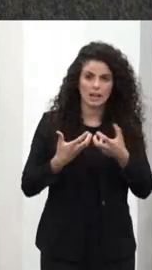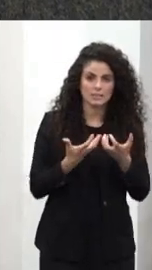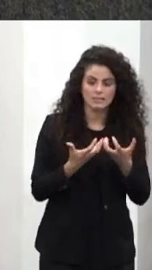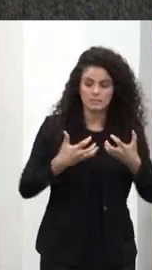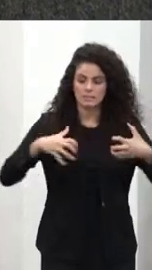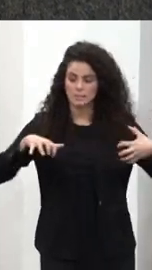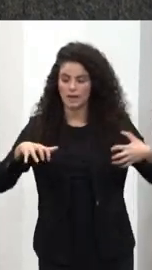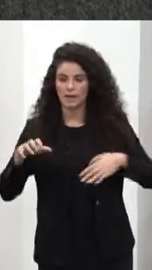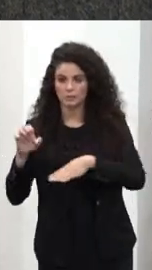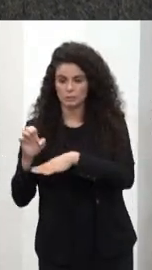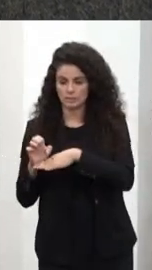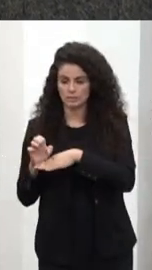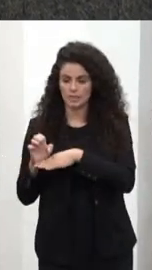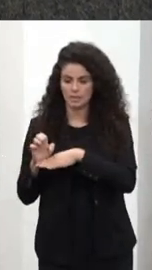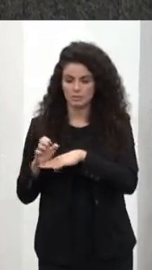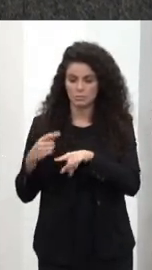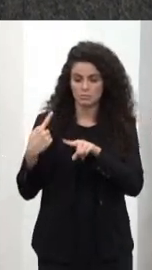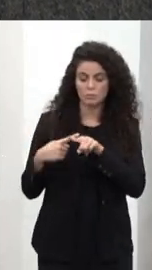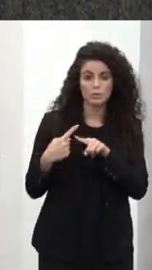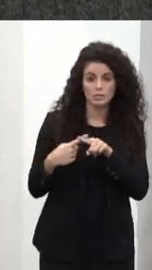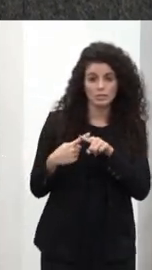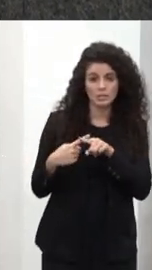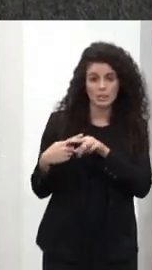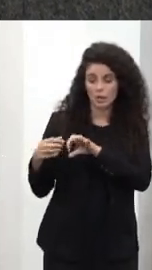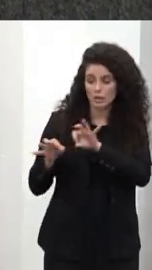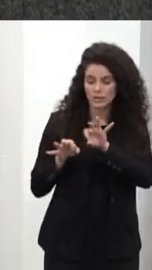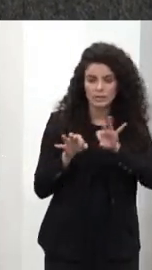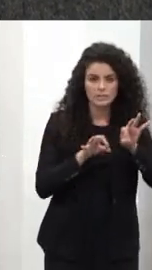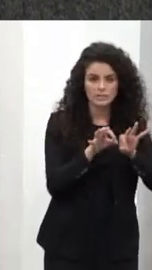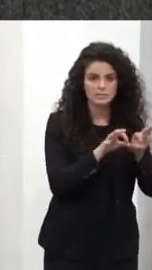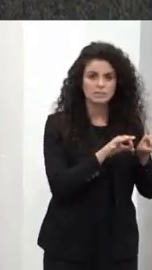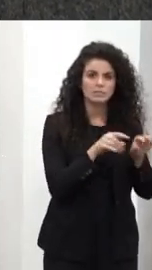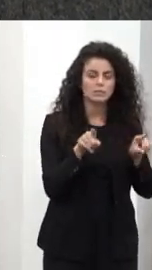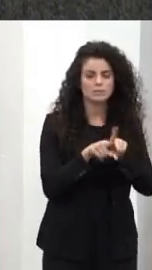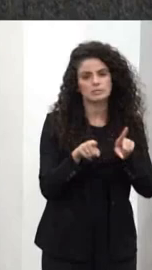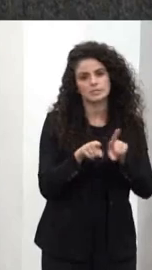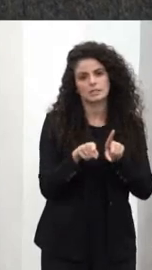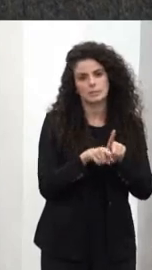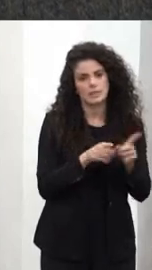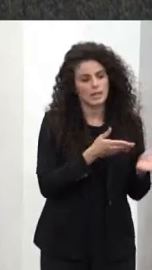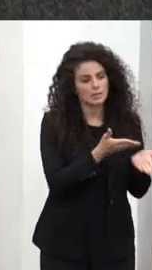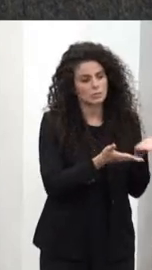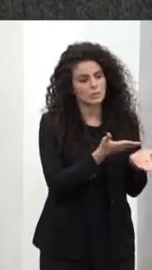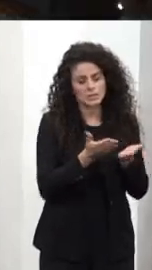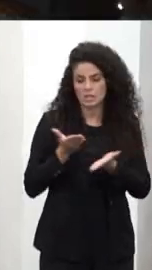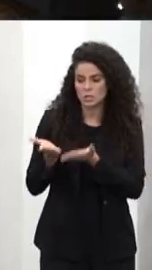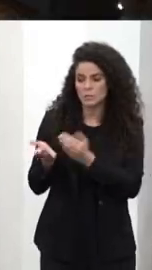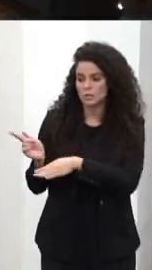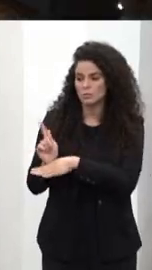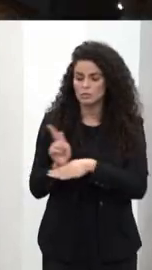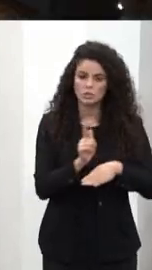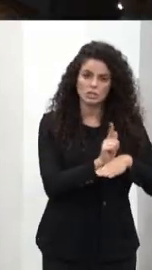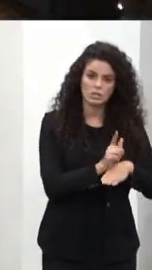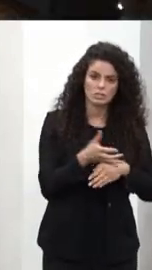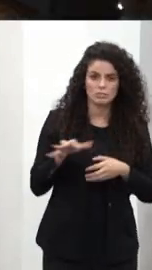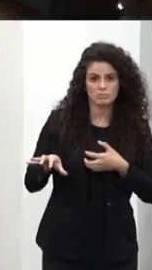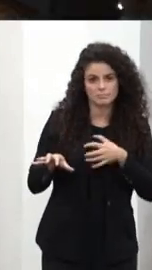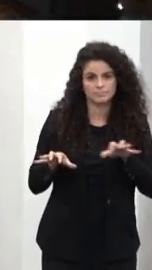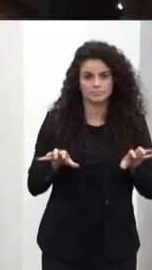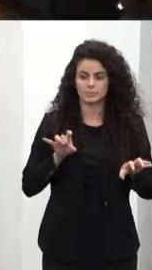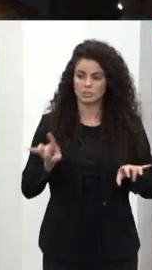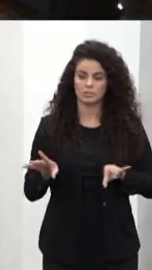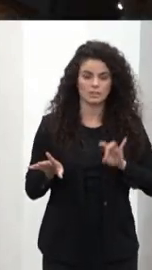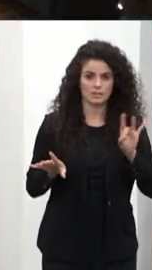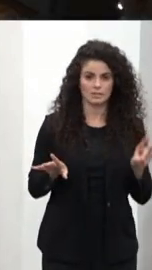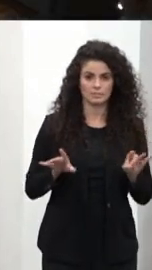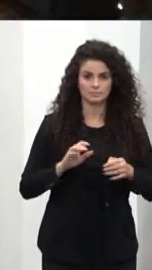estado até essa segmentação até para fins de organização e até do do atendimento do gestores correspondentes aí eu queria só fazer uma pergunta também